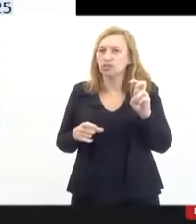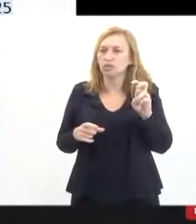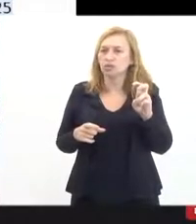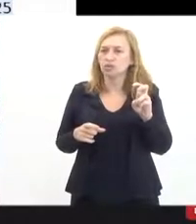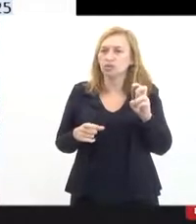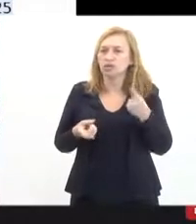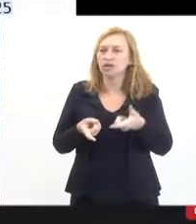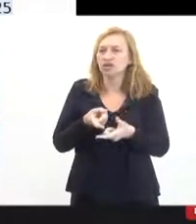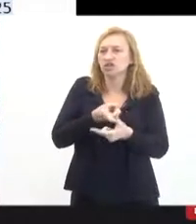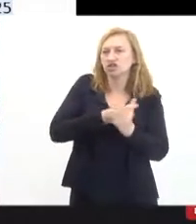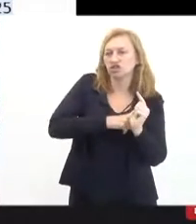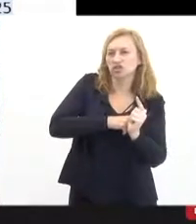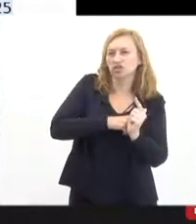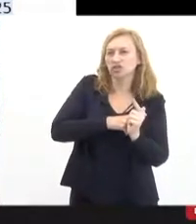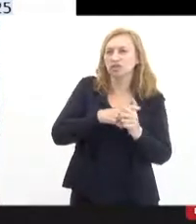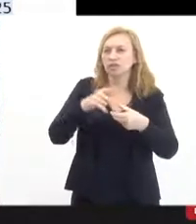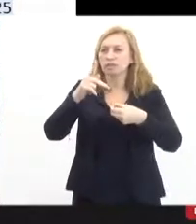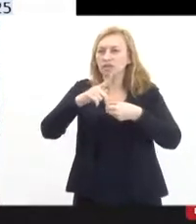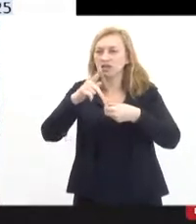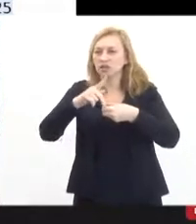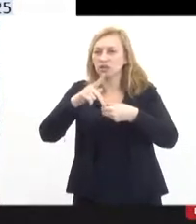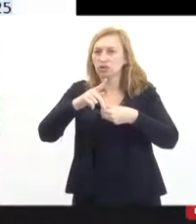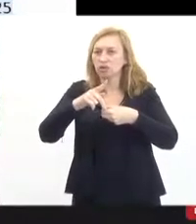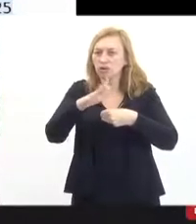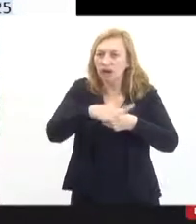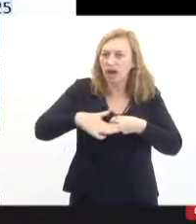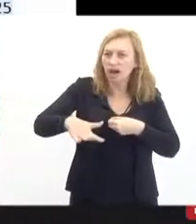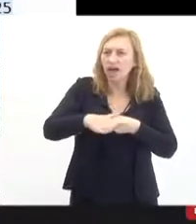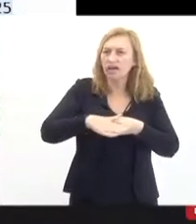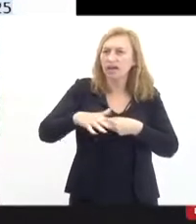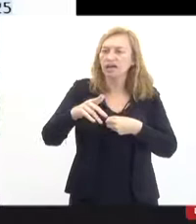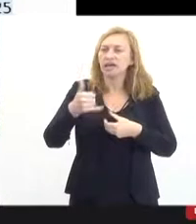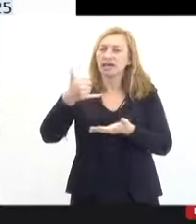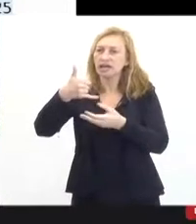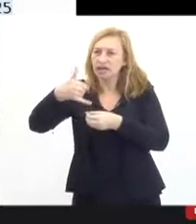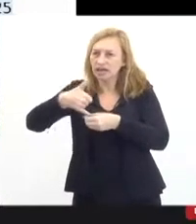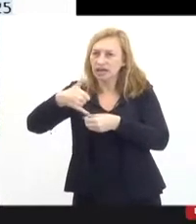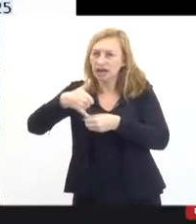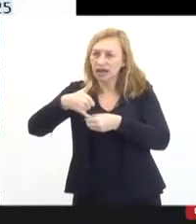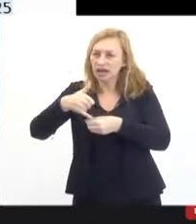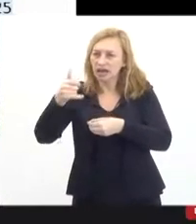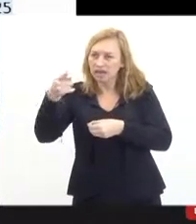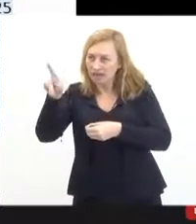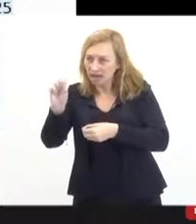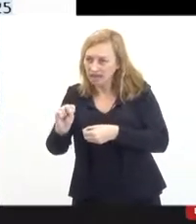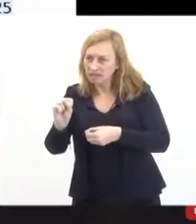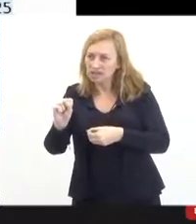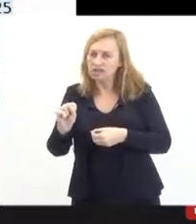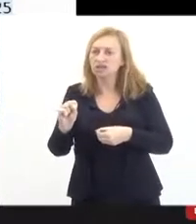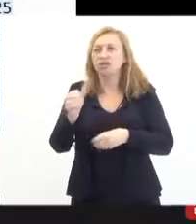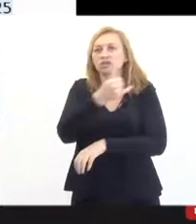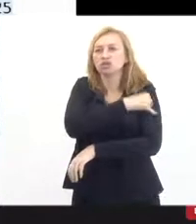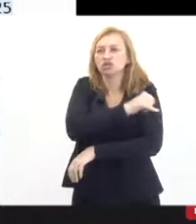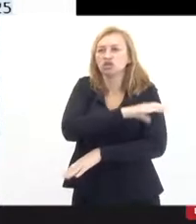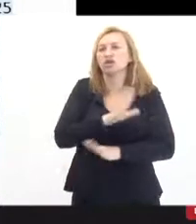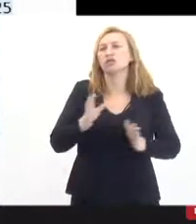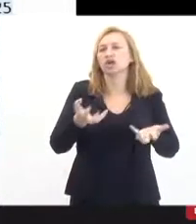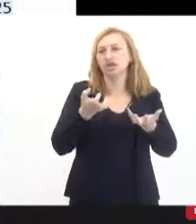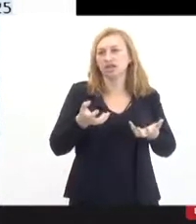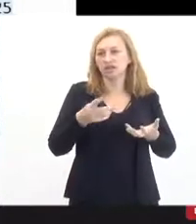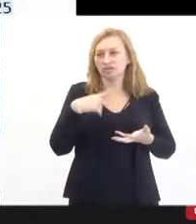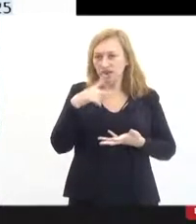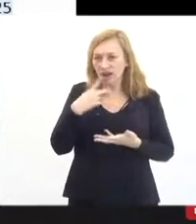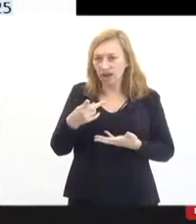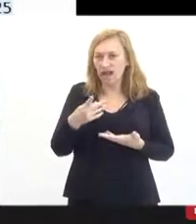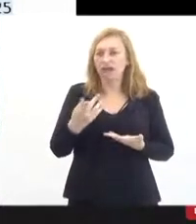devedores que são da área de petróleo e gás inscritos na dívida ativa do Rio de Janeiro. Bem, então é isso que eu tinha para apresentar com